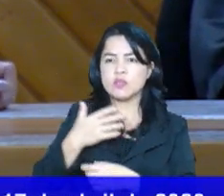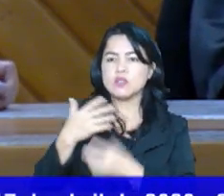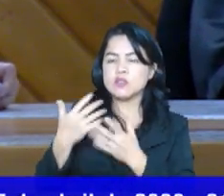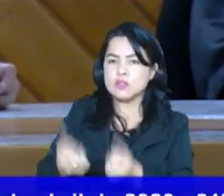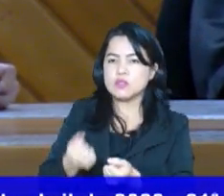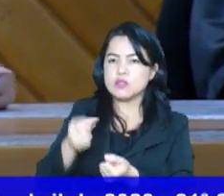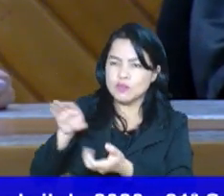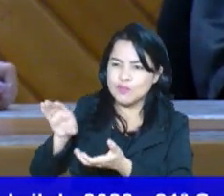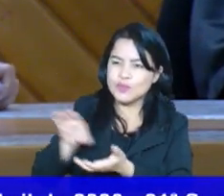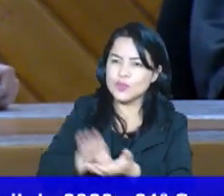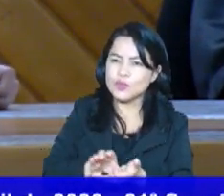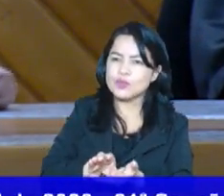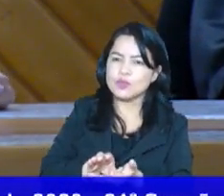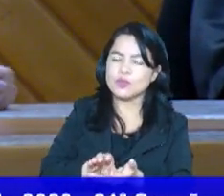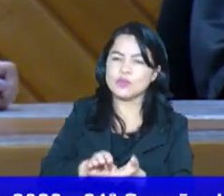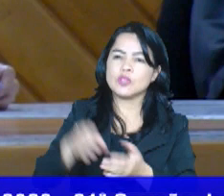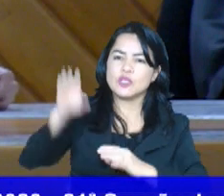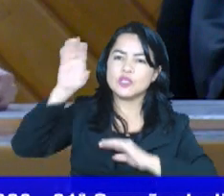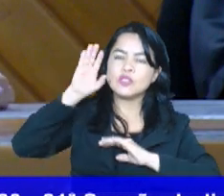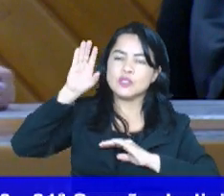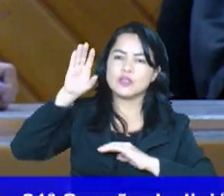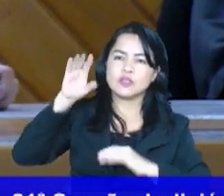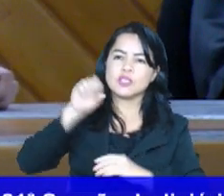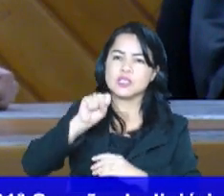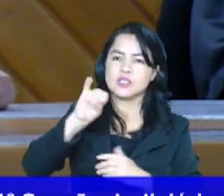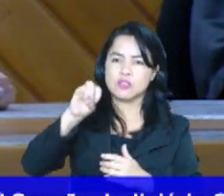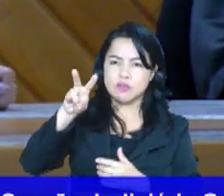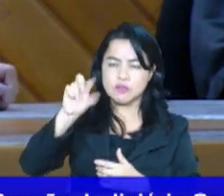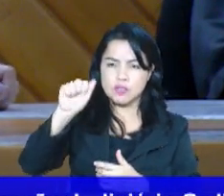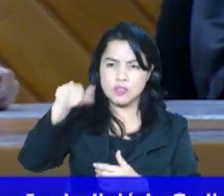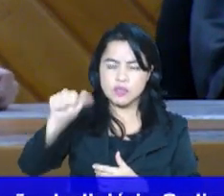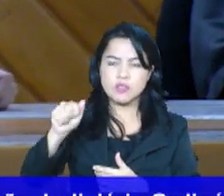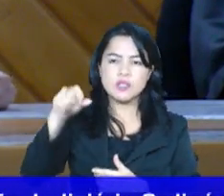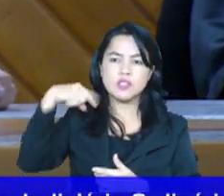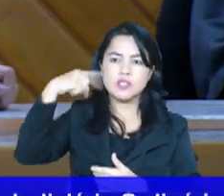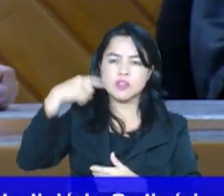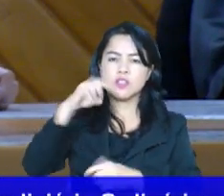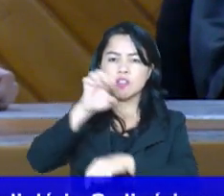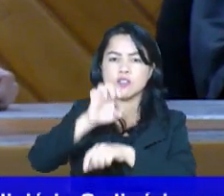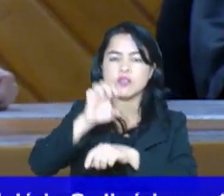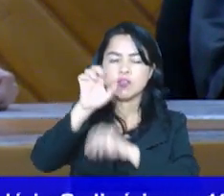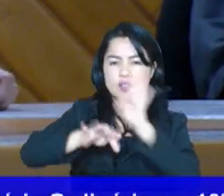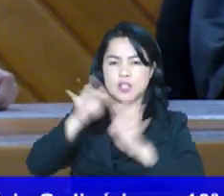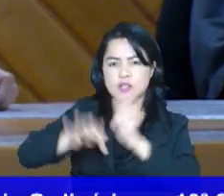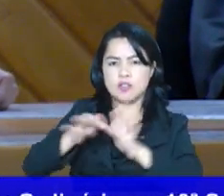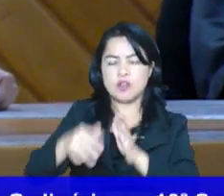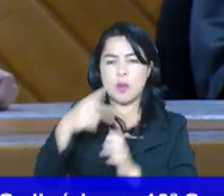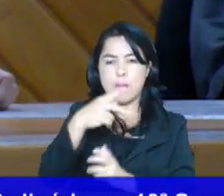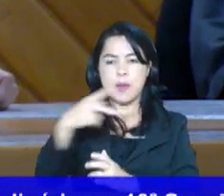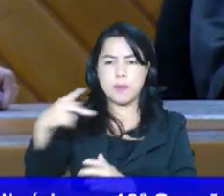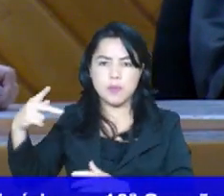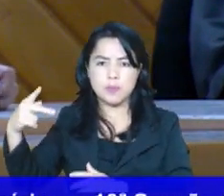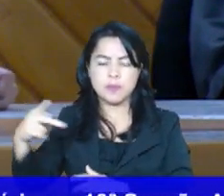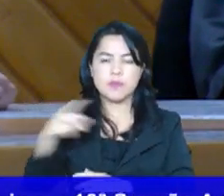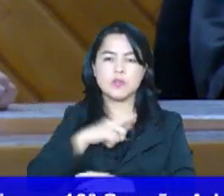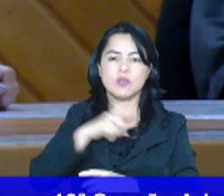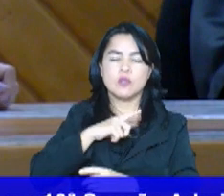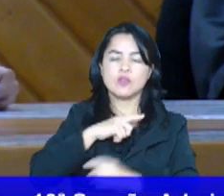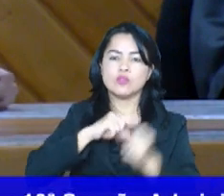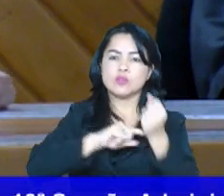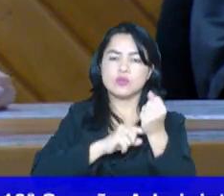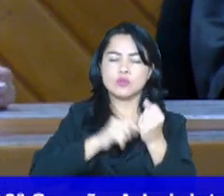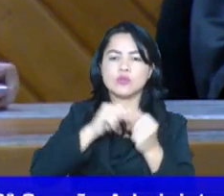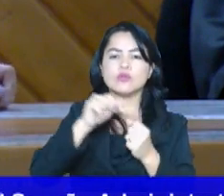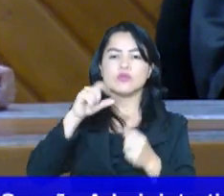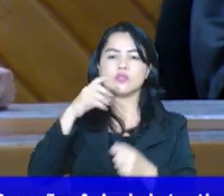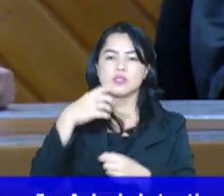contas de Silvana Vedovelli, candidata ao cargo de deputada federal pelo Partido Progressista PP, nos termos do artigo 74,